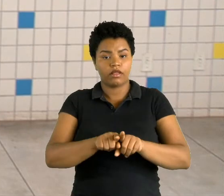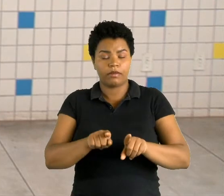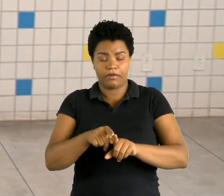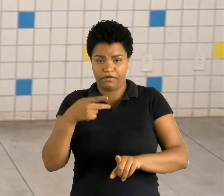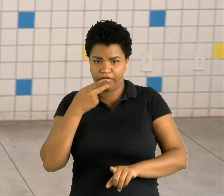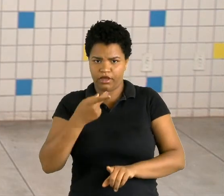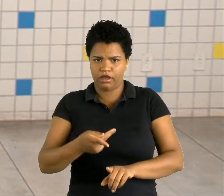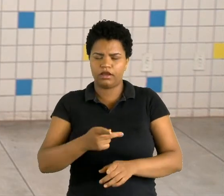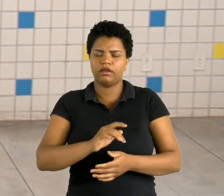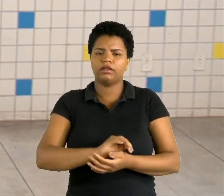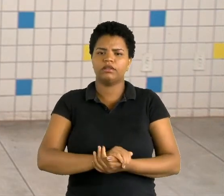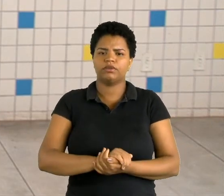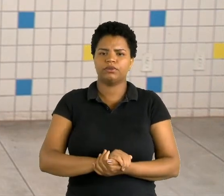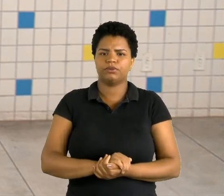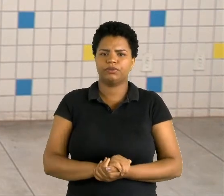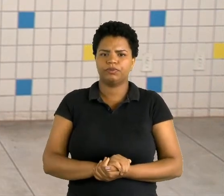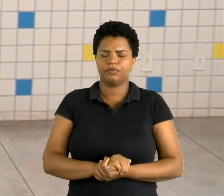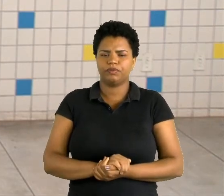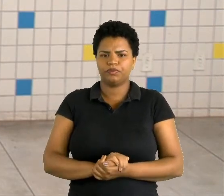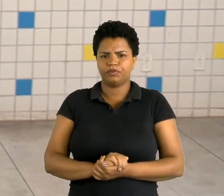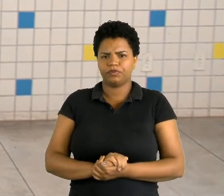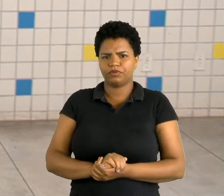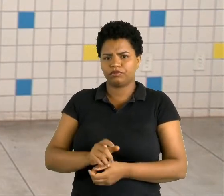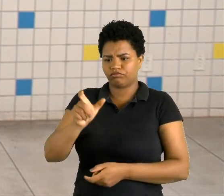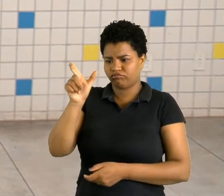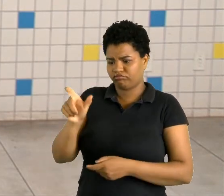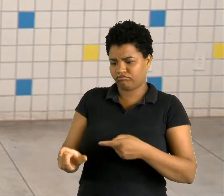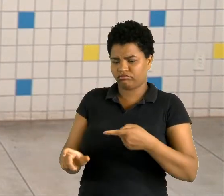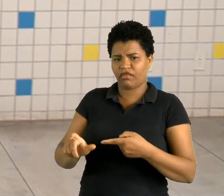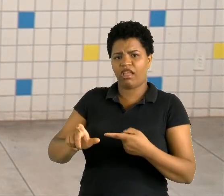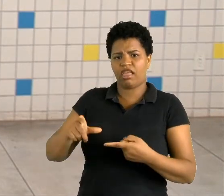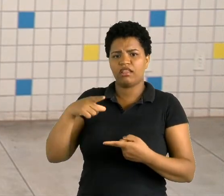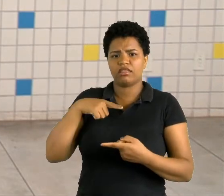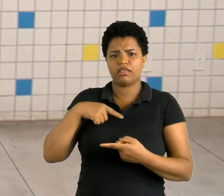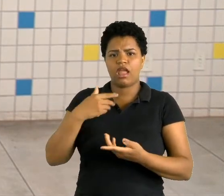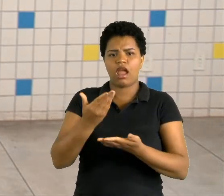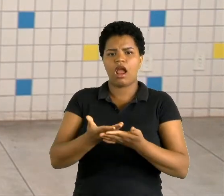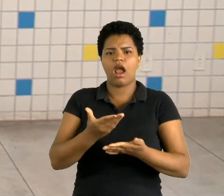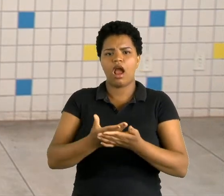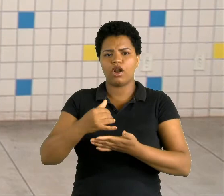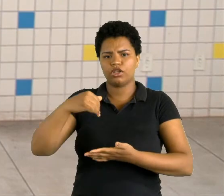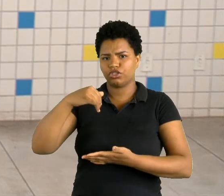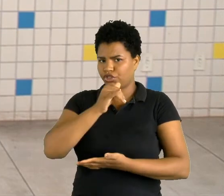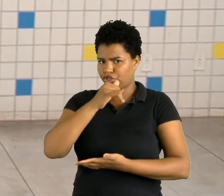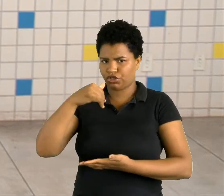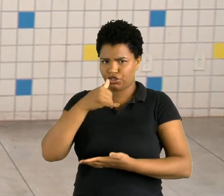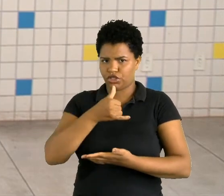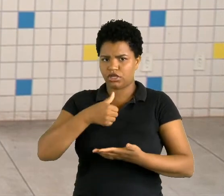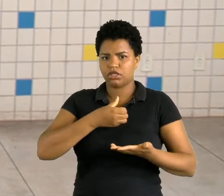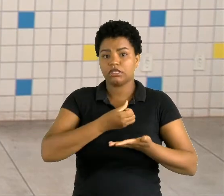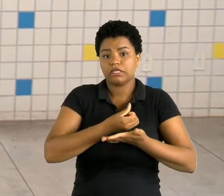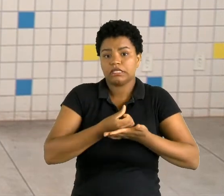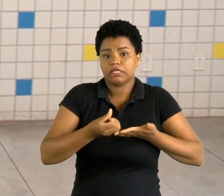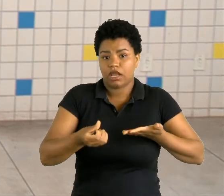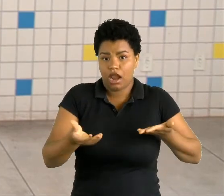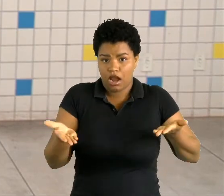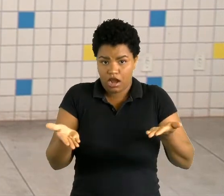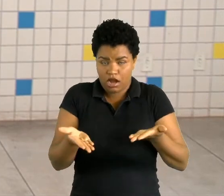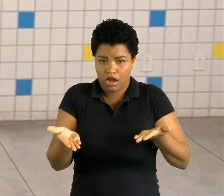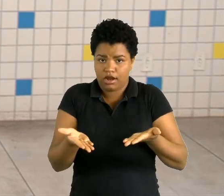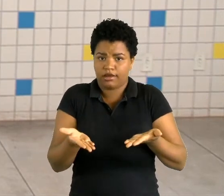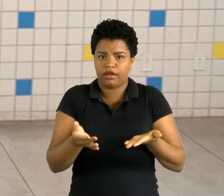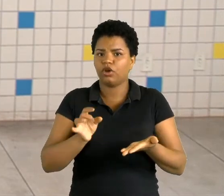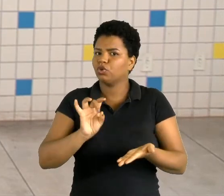Italian class this semester. Ela está tendo aula de italiano neste semestre, ou seja, é somente neste semestre que eu